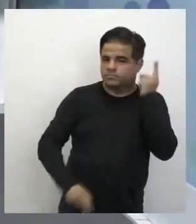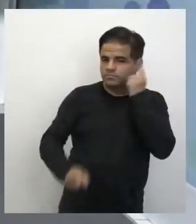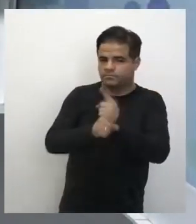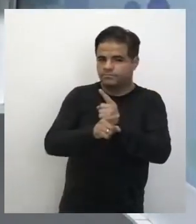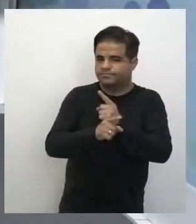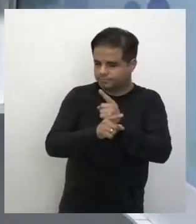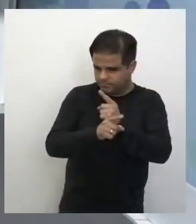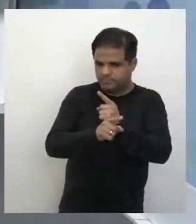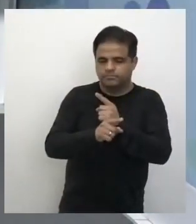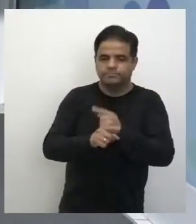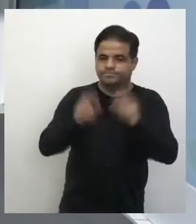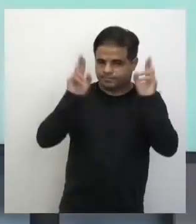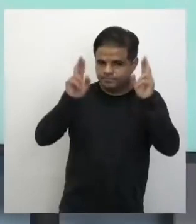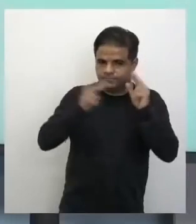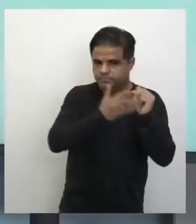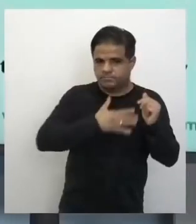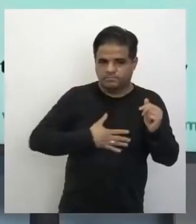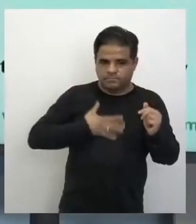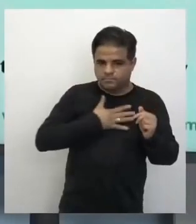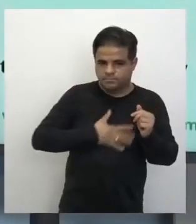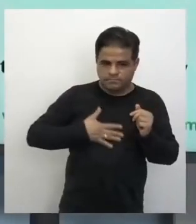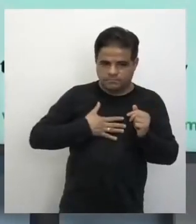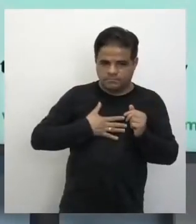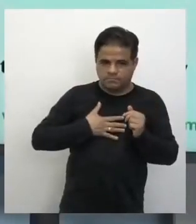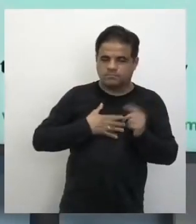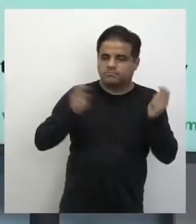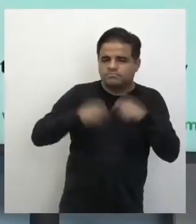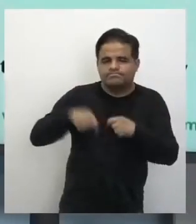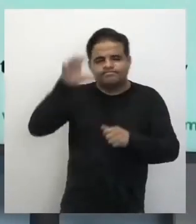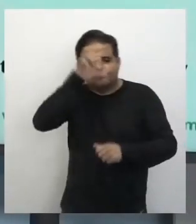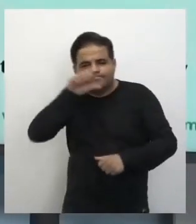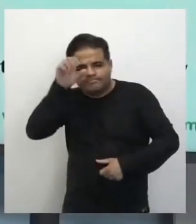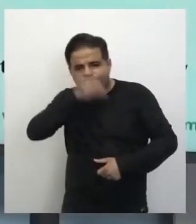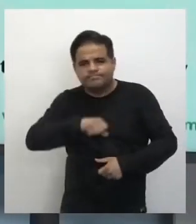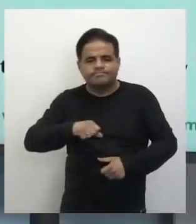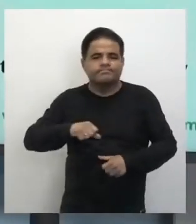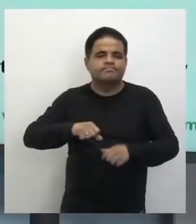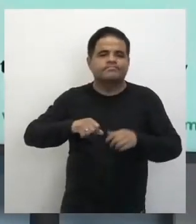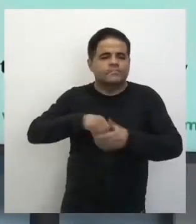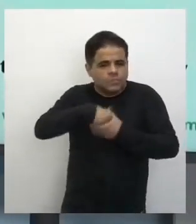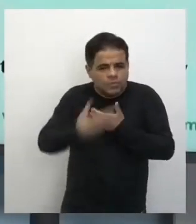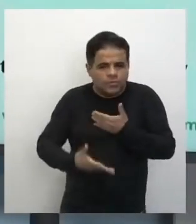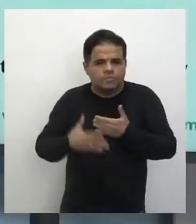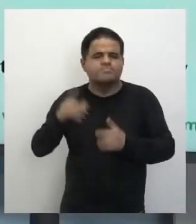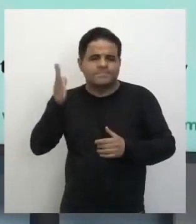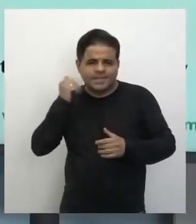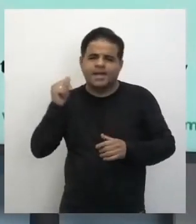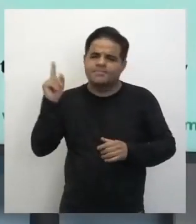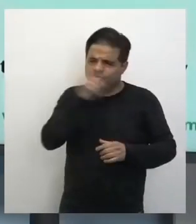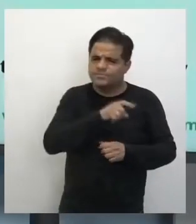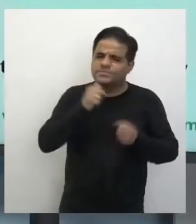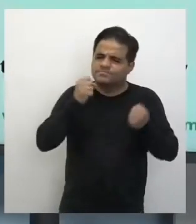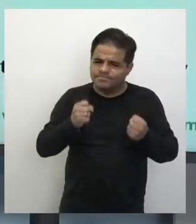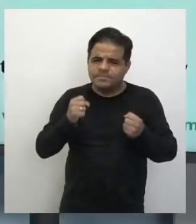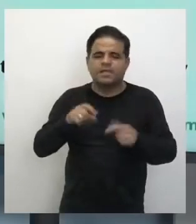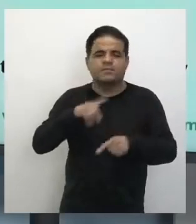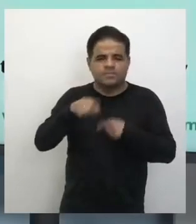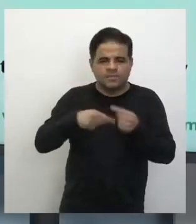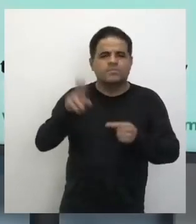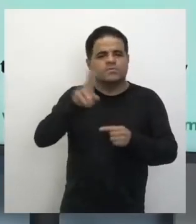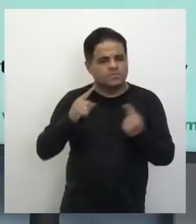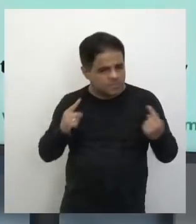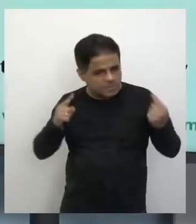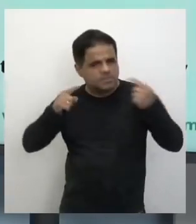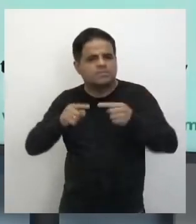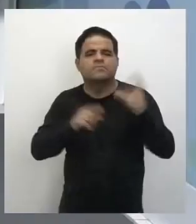aula. Espero que vocês tenham aprendido pelo menos um pouco sobre esse conteúdo que é meio difícil mesmo, né? Mas a gente vai no desafio